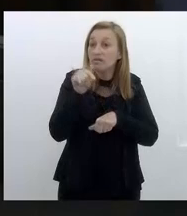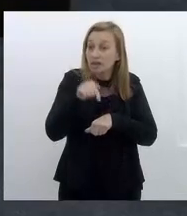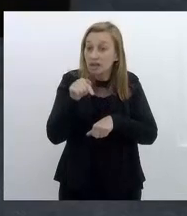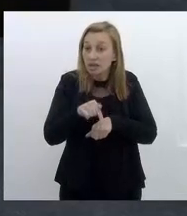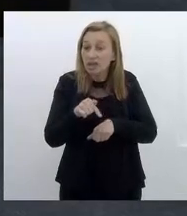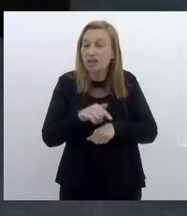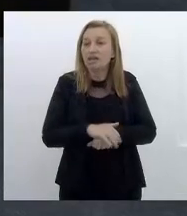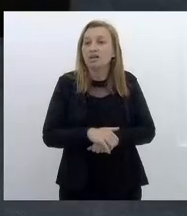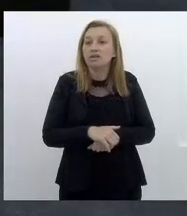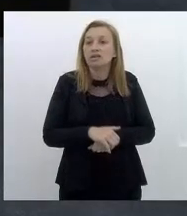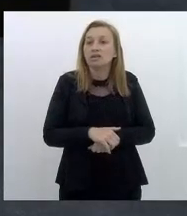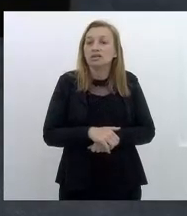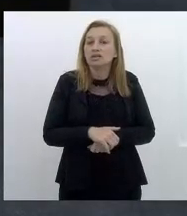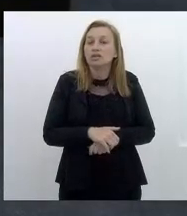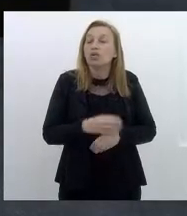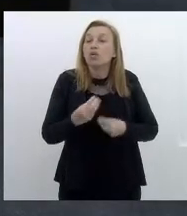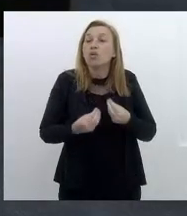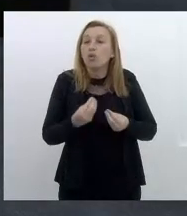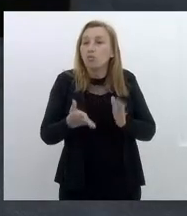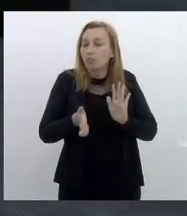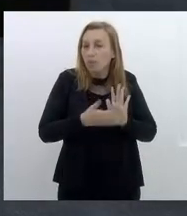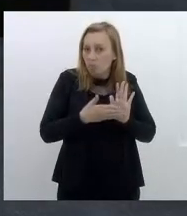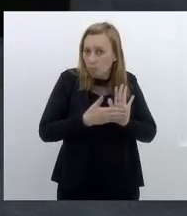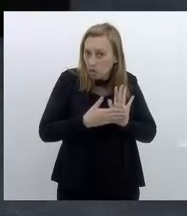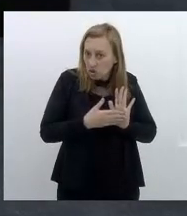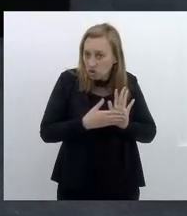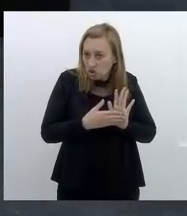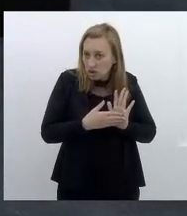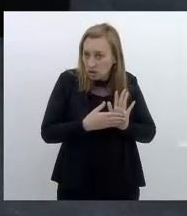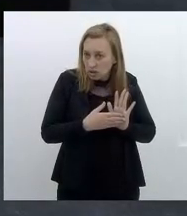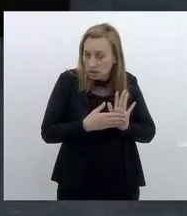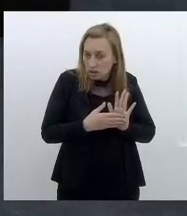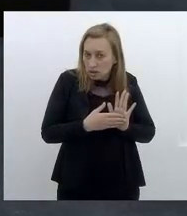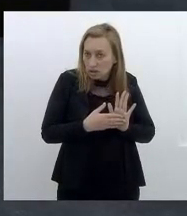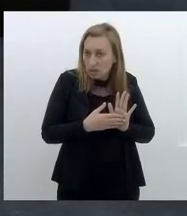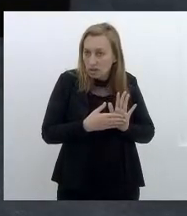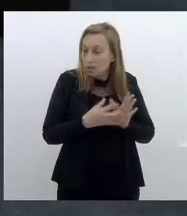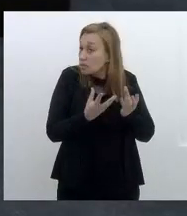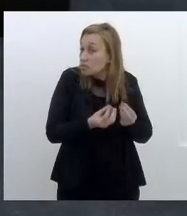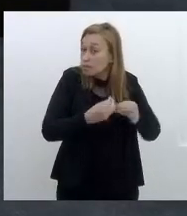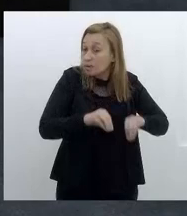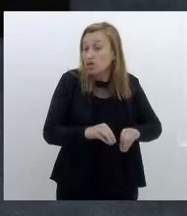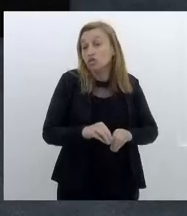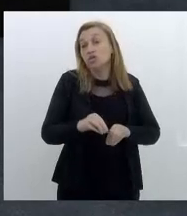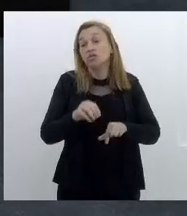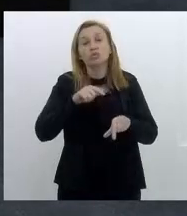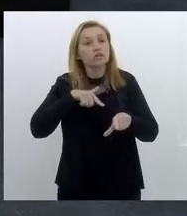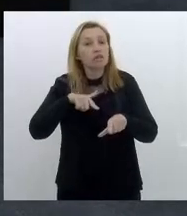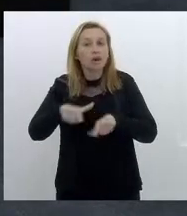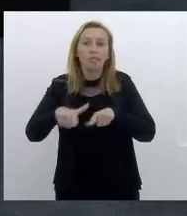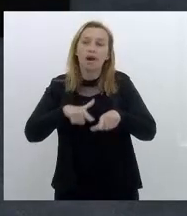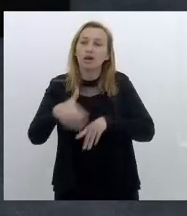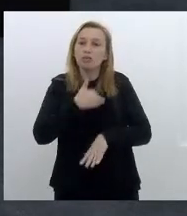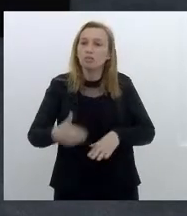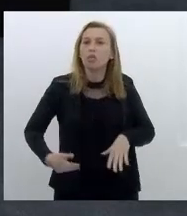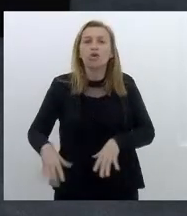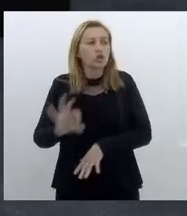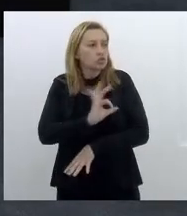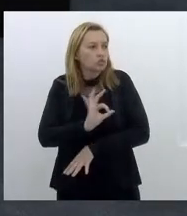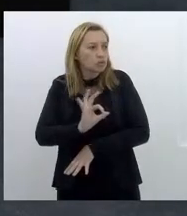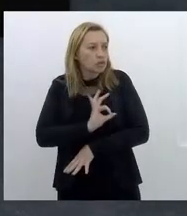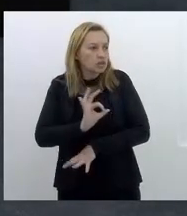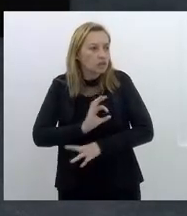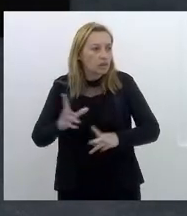que da forma como está proposto isso acaba com o serviço público e os policiais